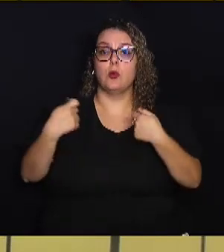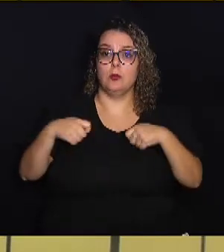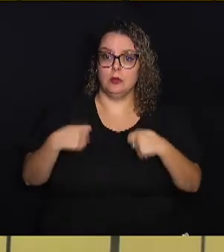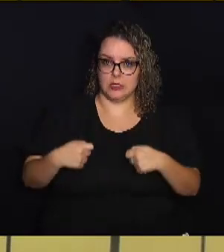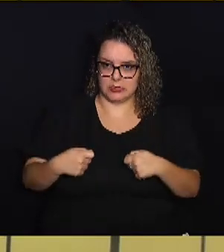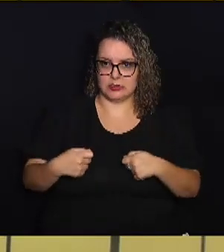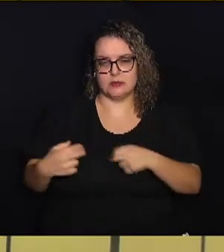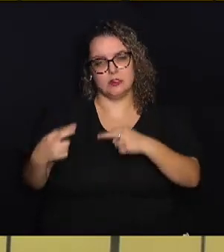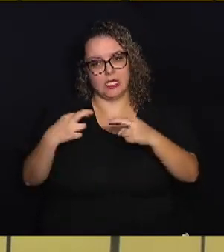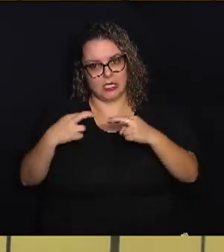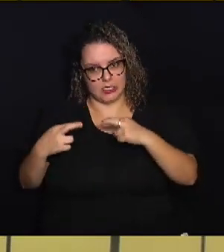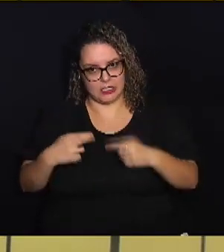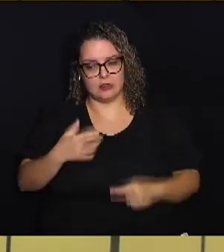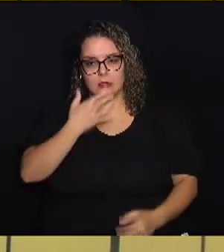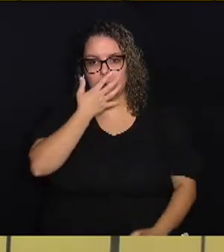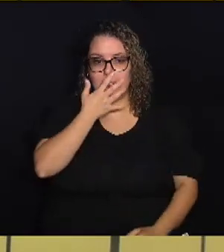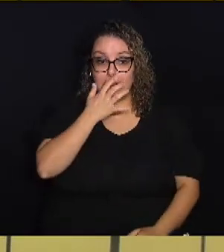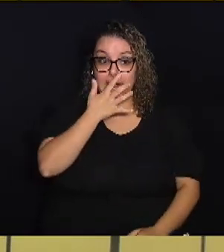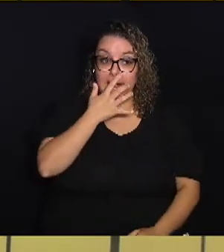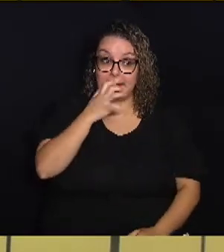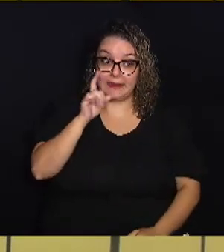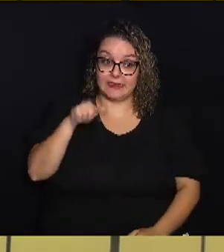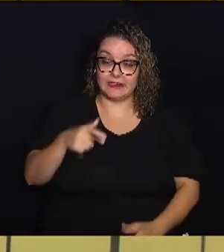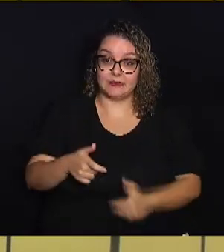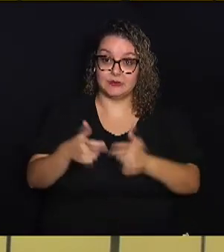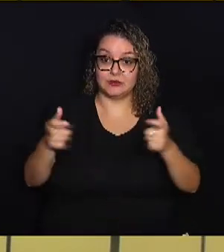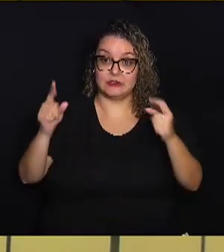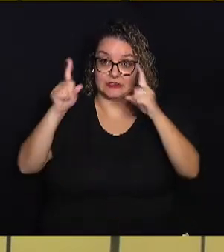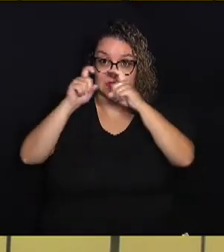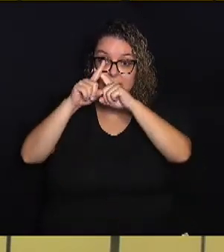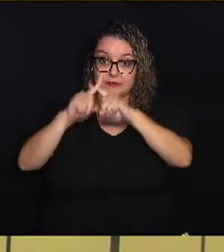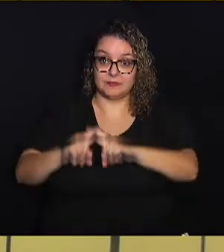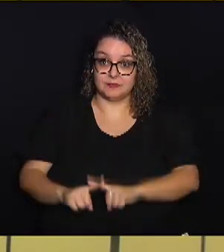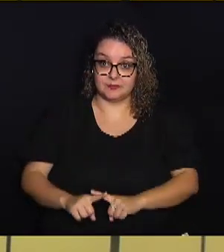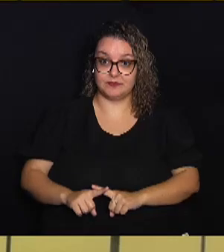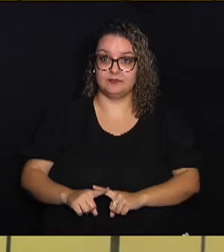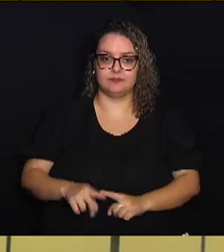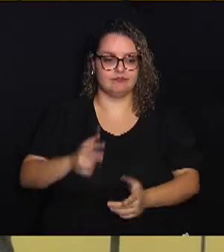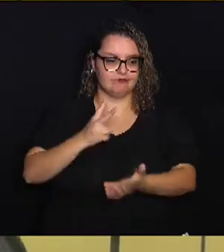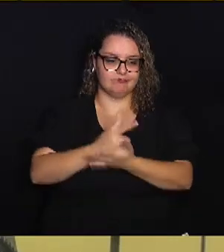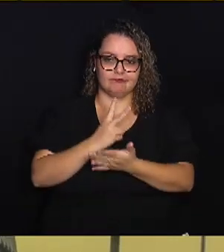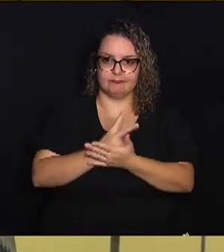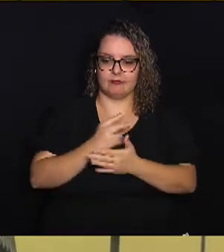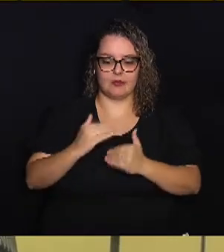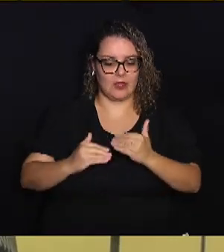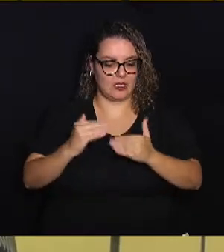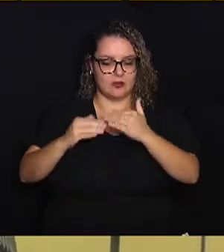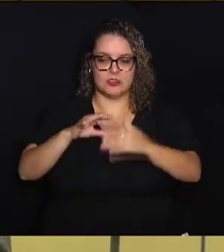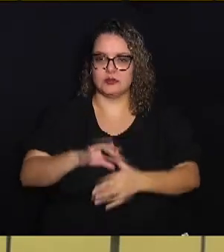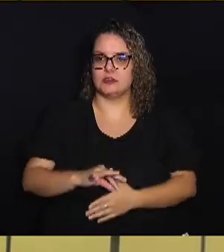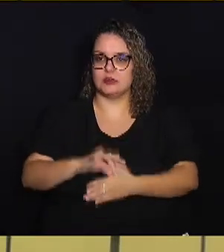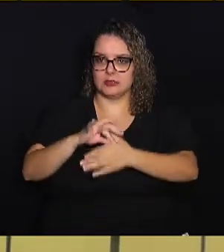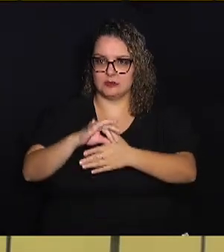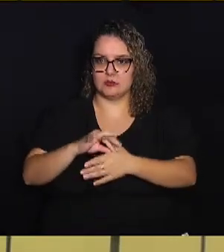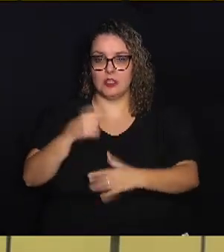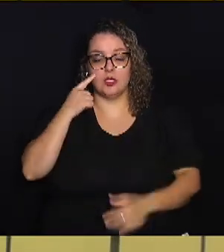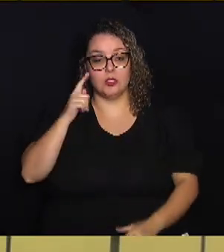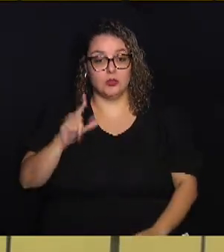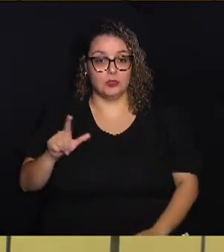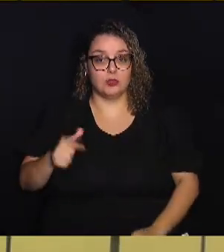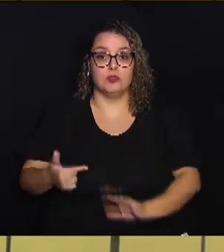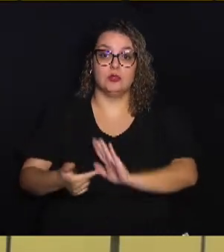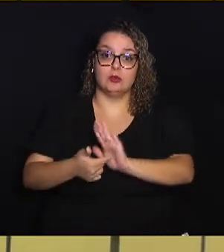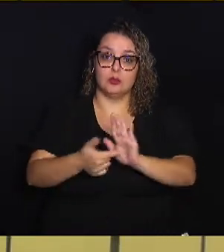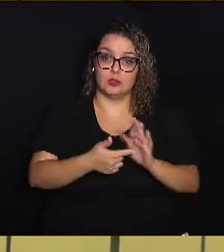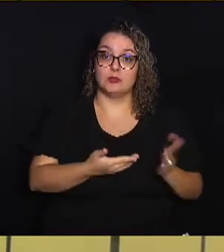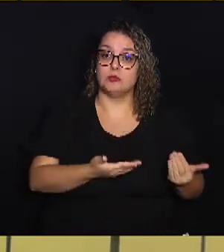levar em consideração e aí cabe o grande desafio das empresas, que é, desde sempre, desenvolver as lideranças e, obviamente, mostrar para